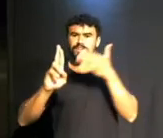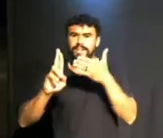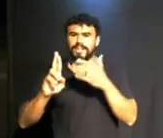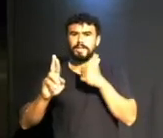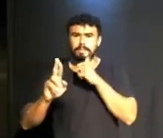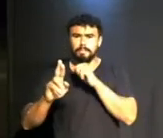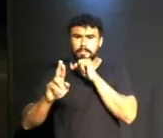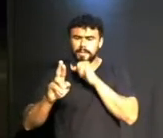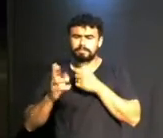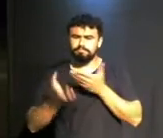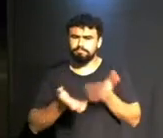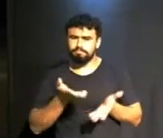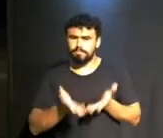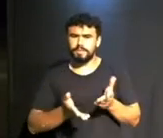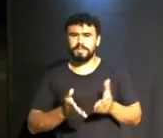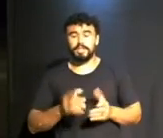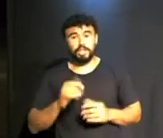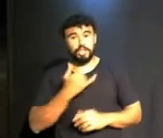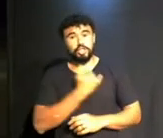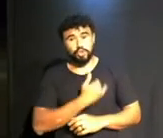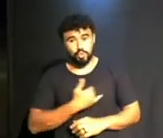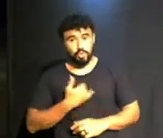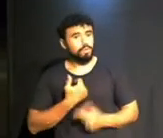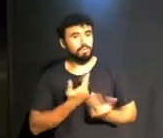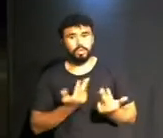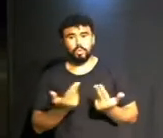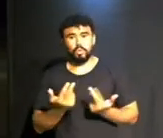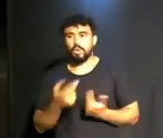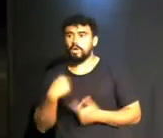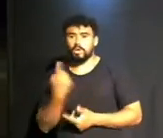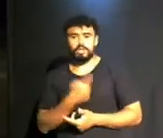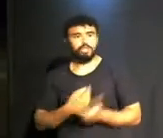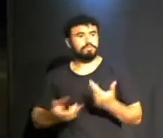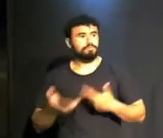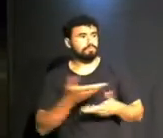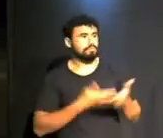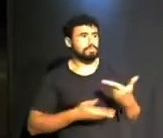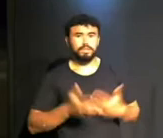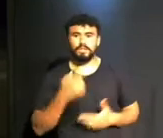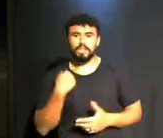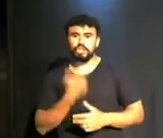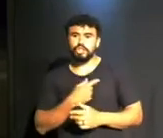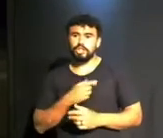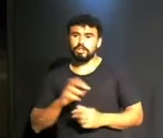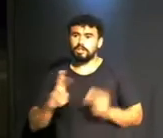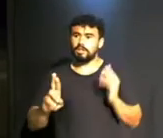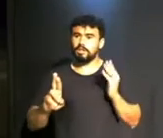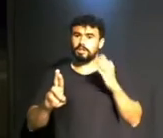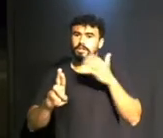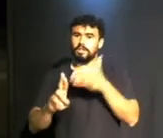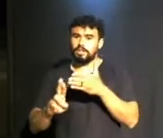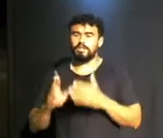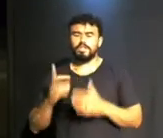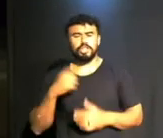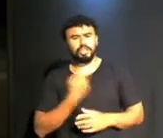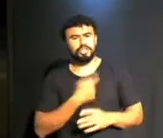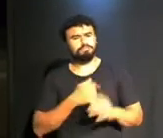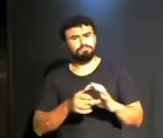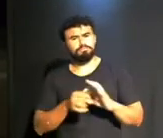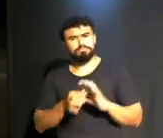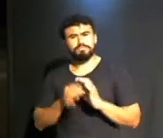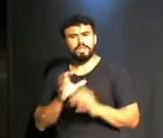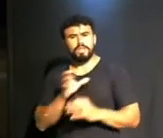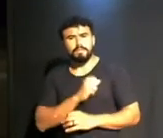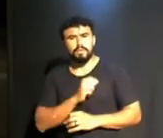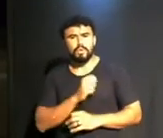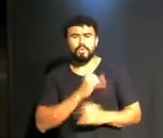mãe de dedicação e que João assim como eu e você possamos ser referências de Irmandade de cristianismo